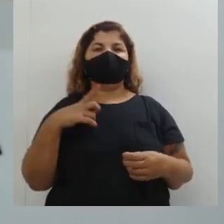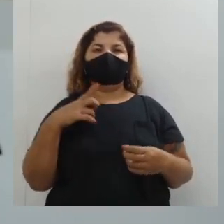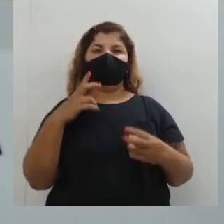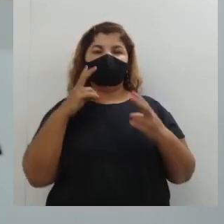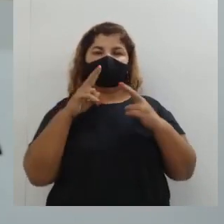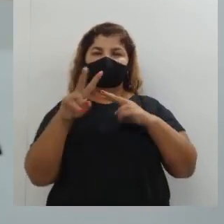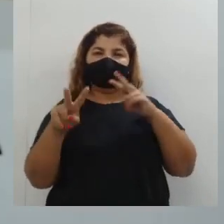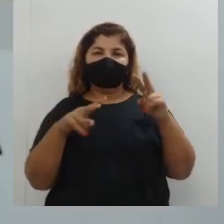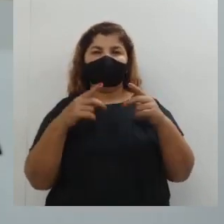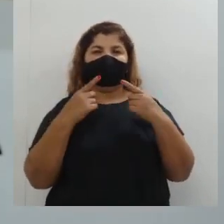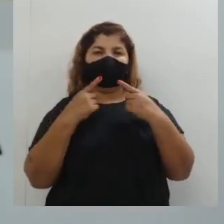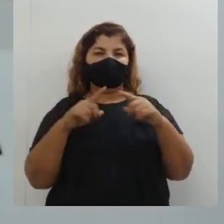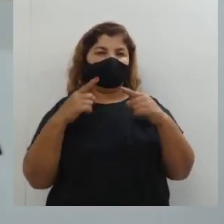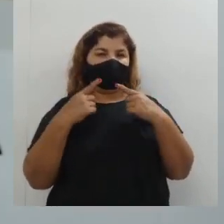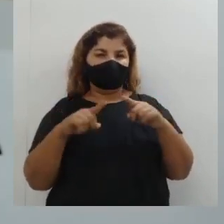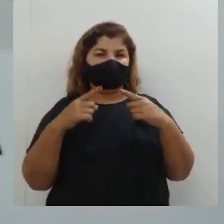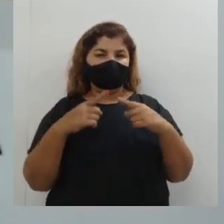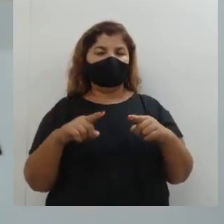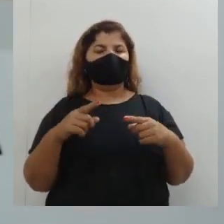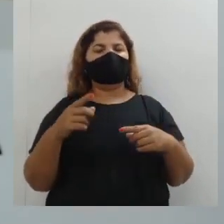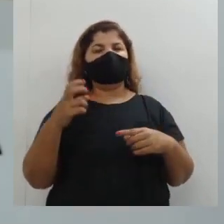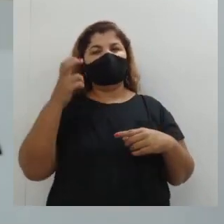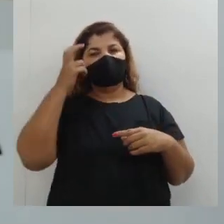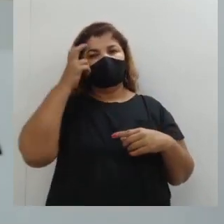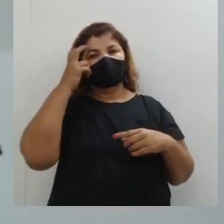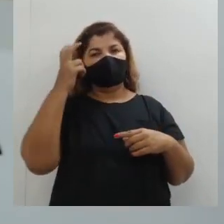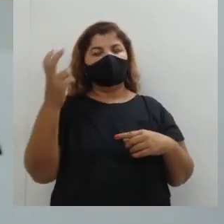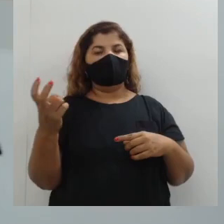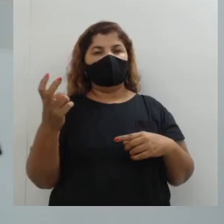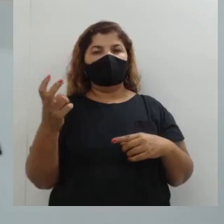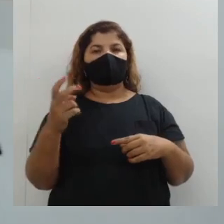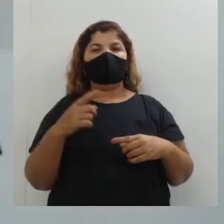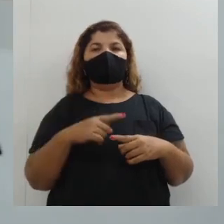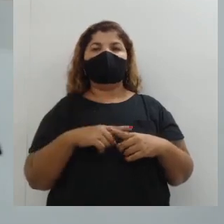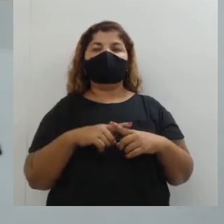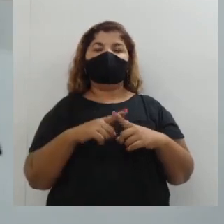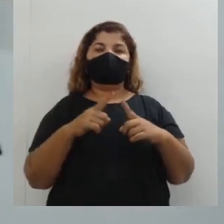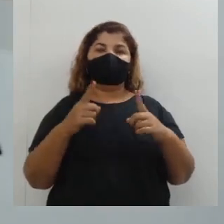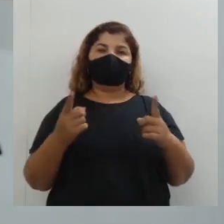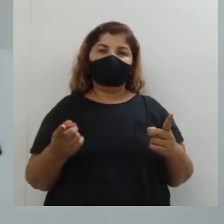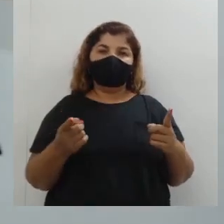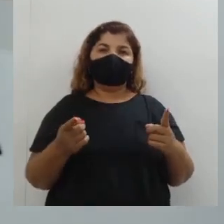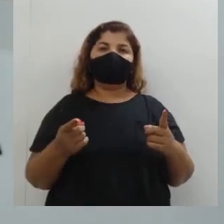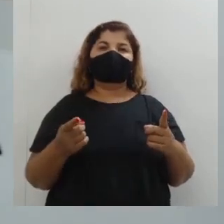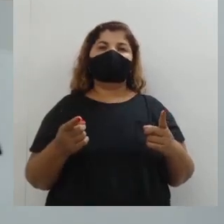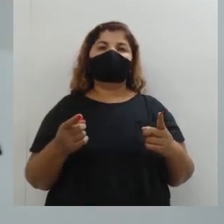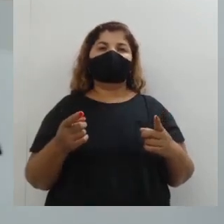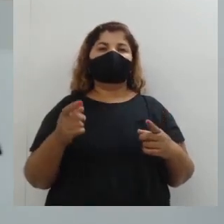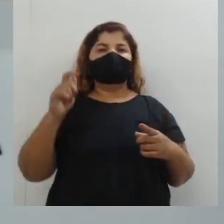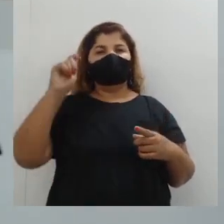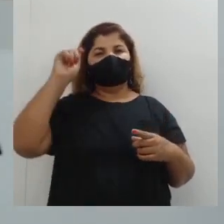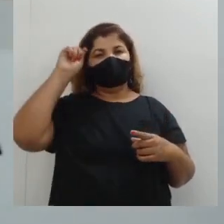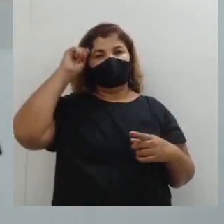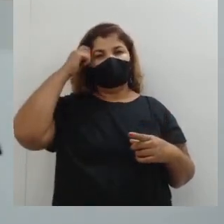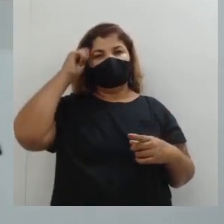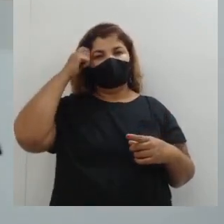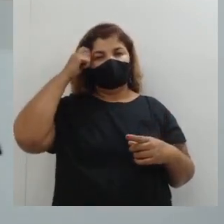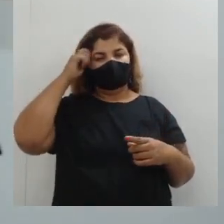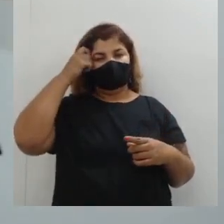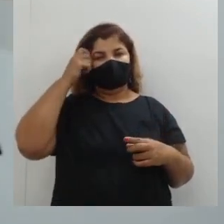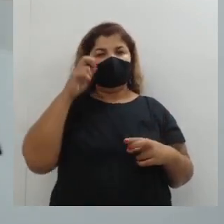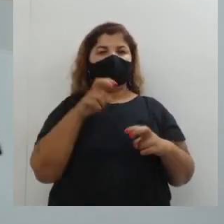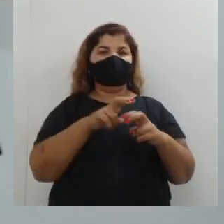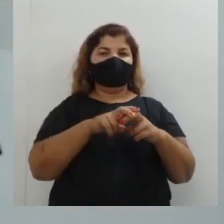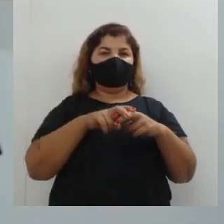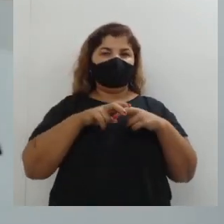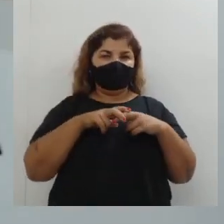muito, extremamente culto, né? Mas que a condição racial dele, étnico-racial